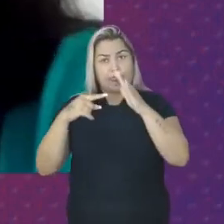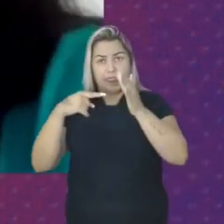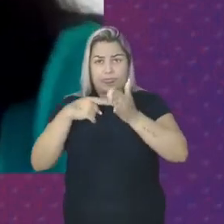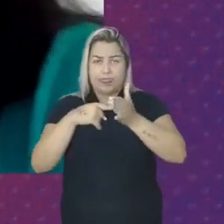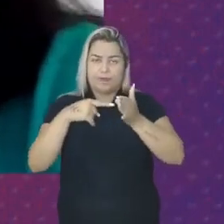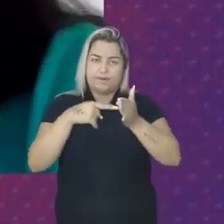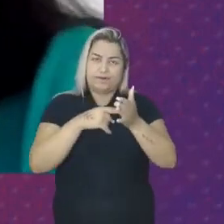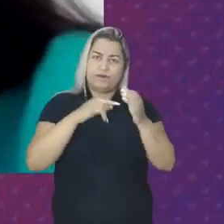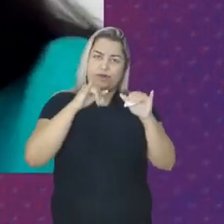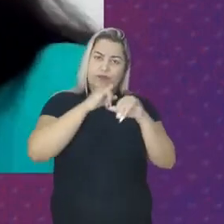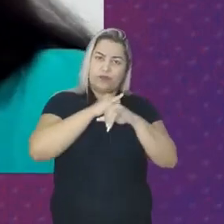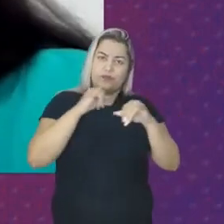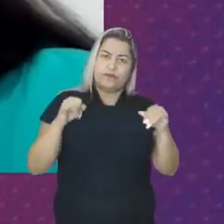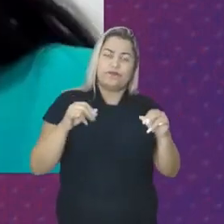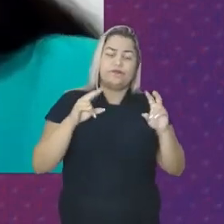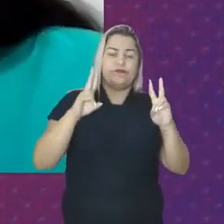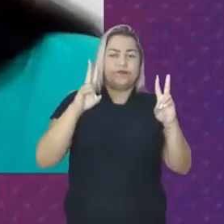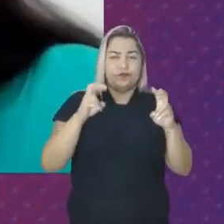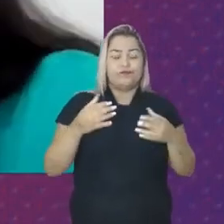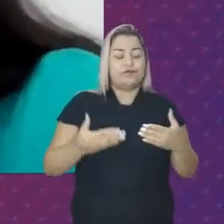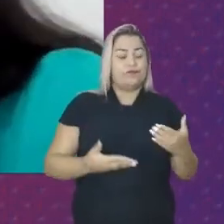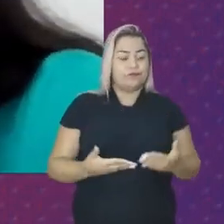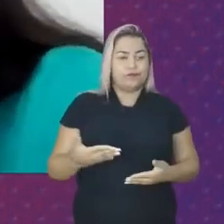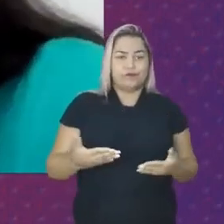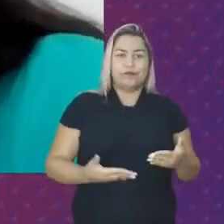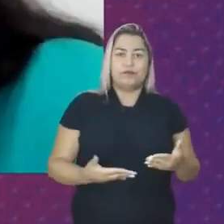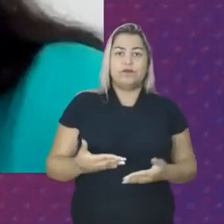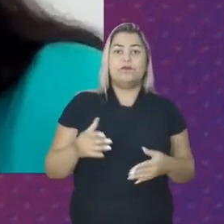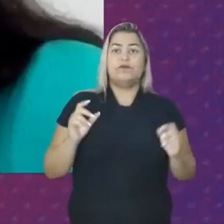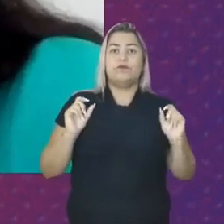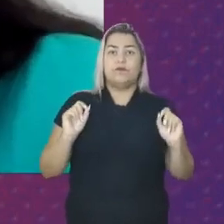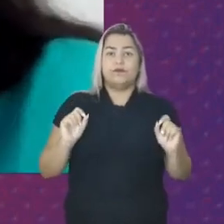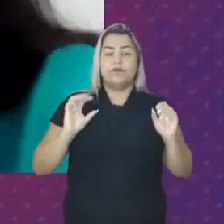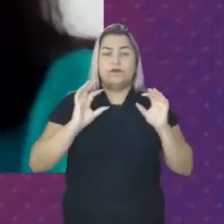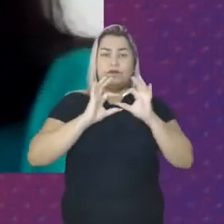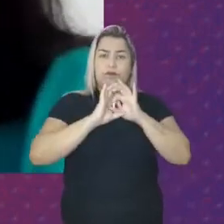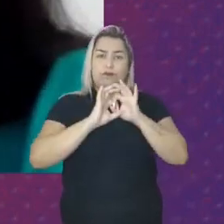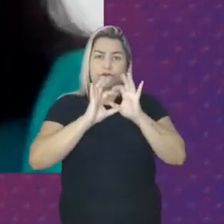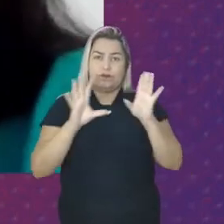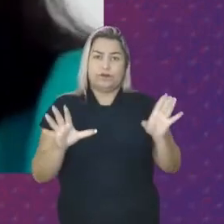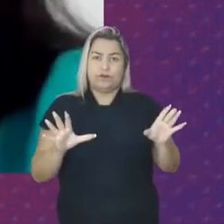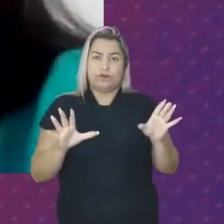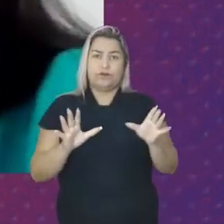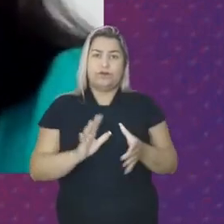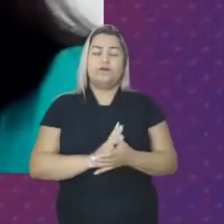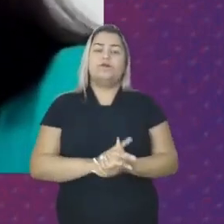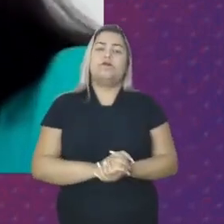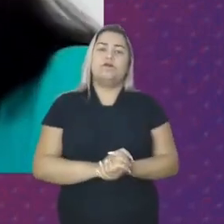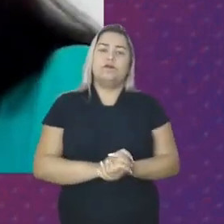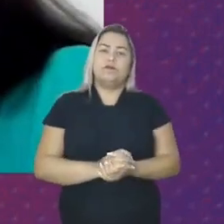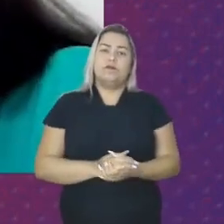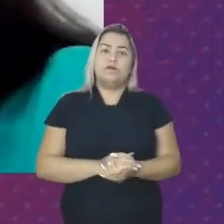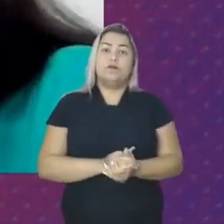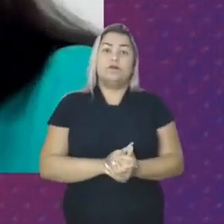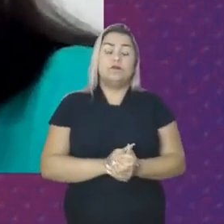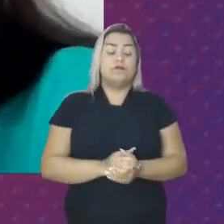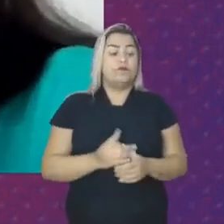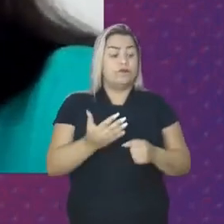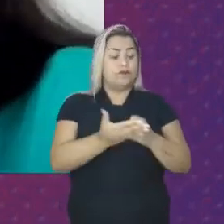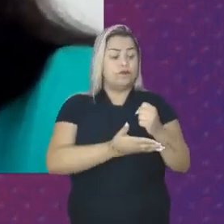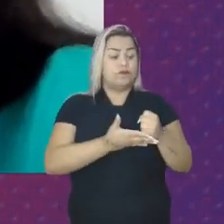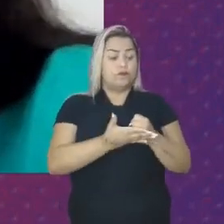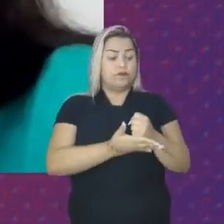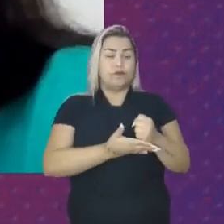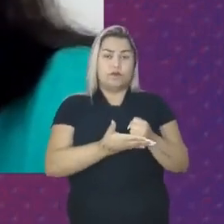prestar informações sobre serviços, e ele deve estar disponível ininterruptamente, né? A base legal